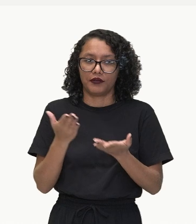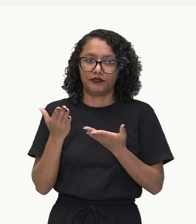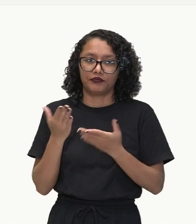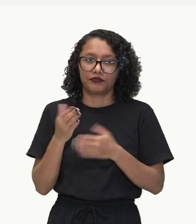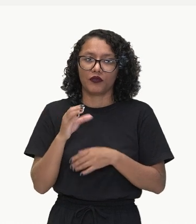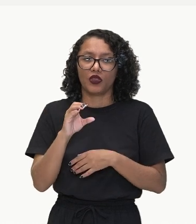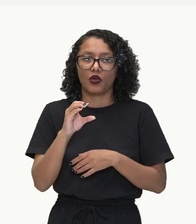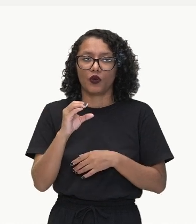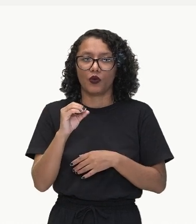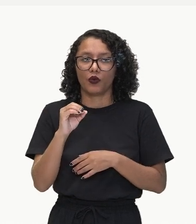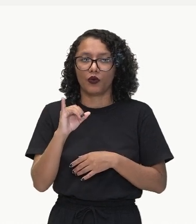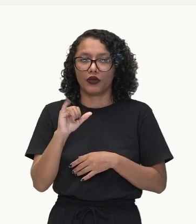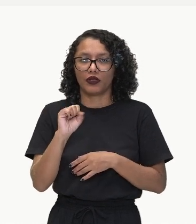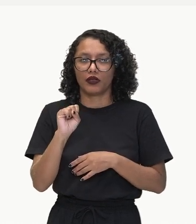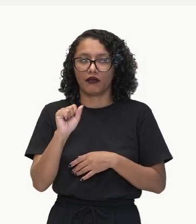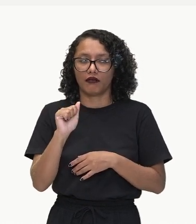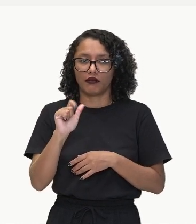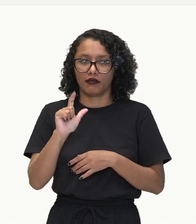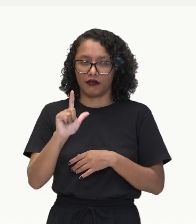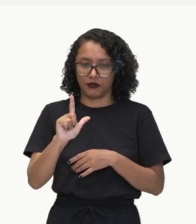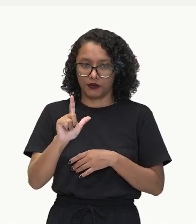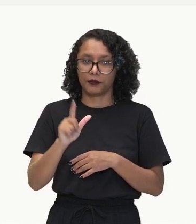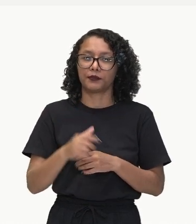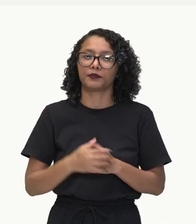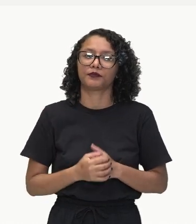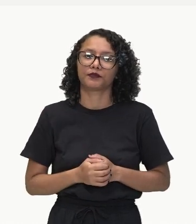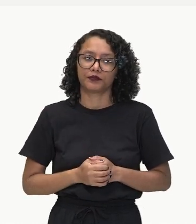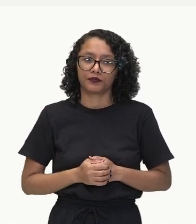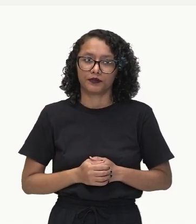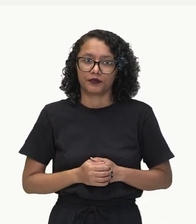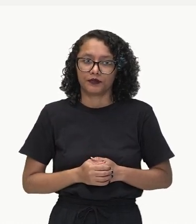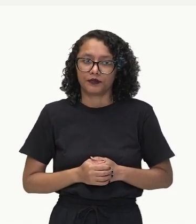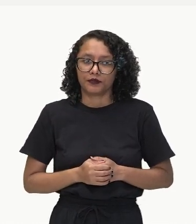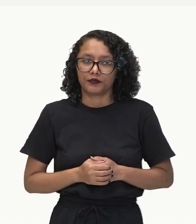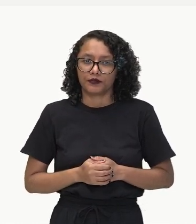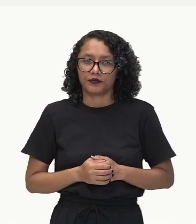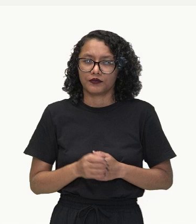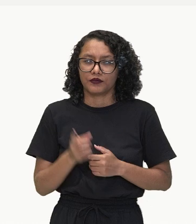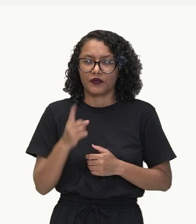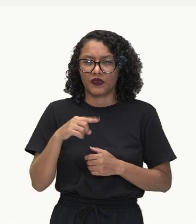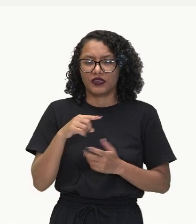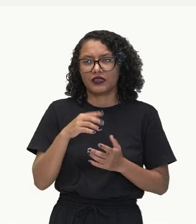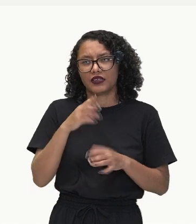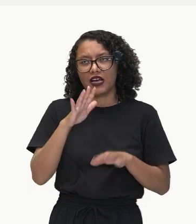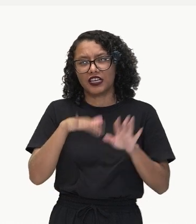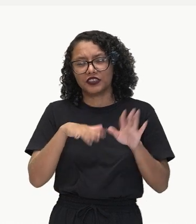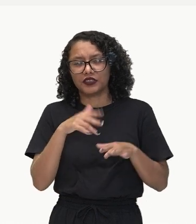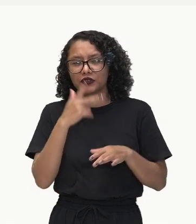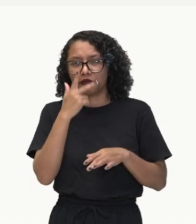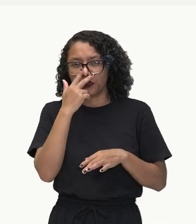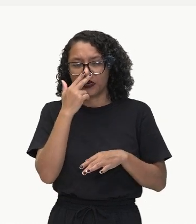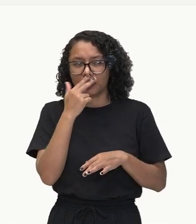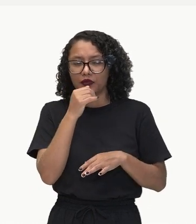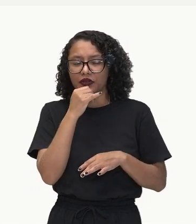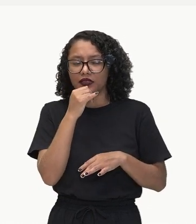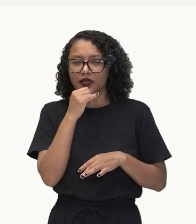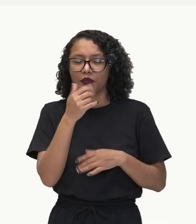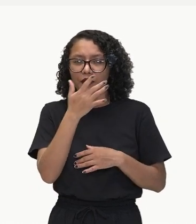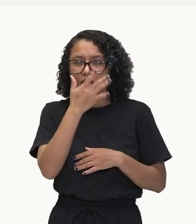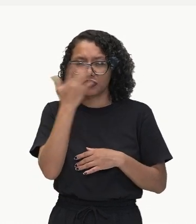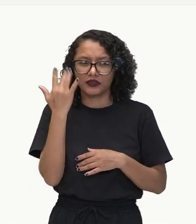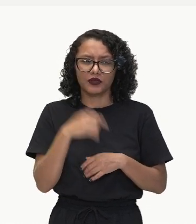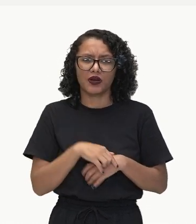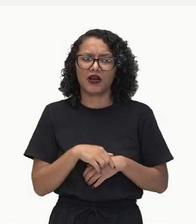palavra coisal, né? Coisal. Vocês conhecem muitas pessoas que falam, o quê? a coisa,